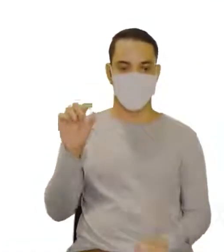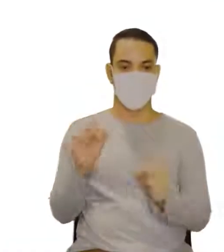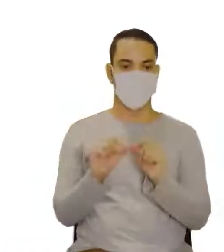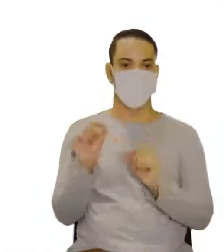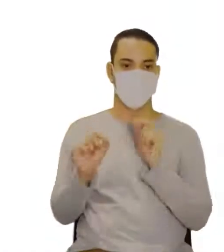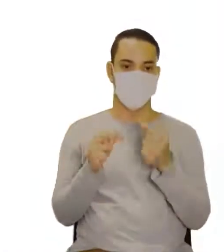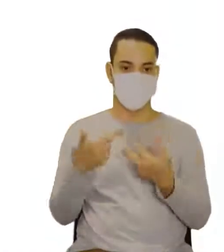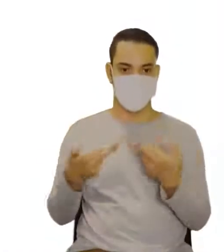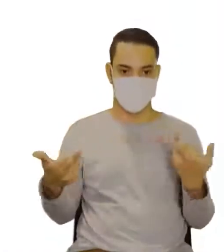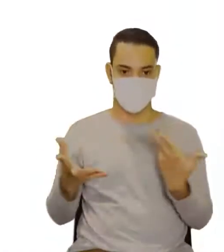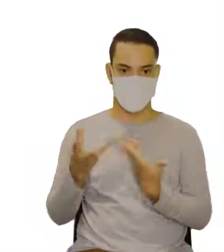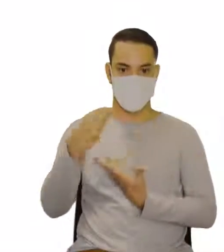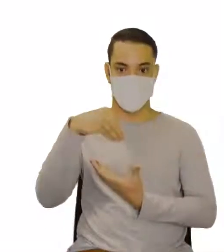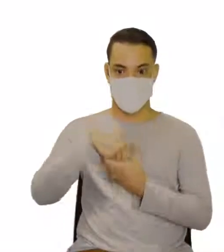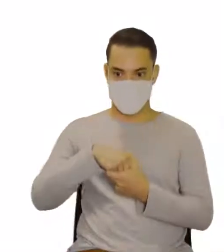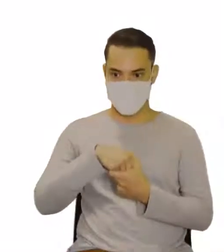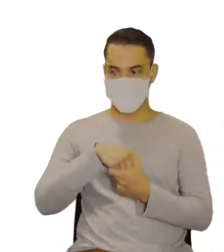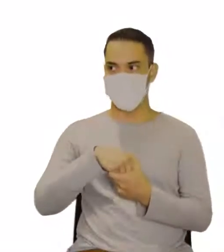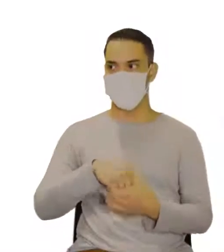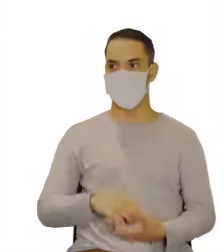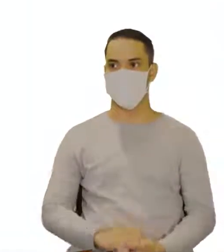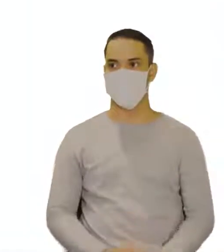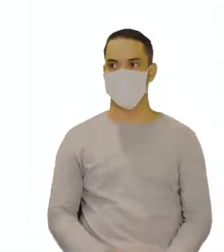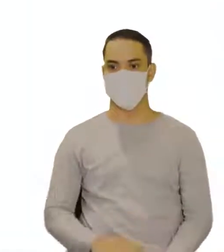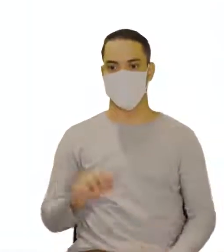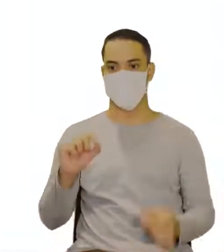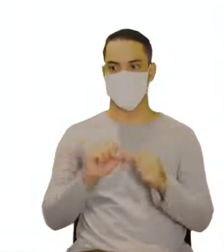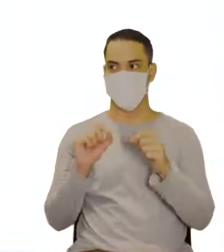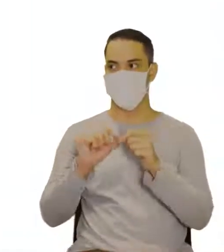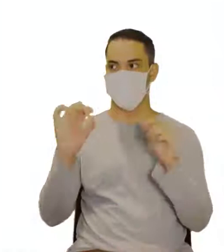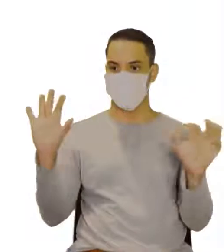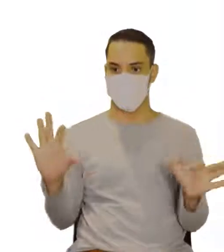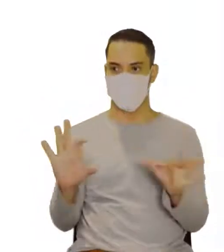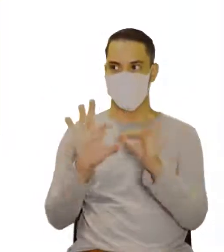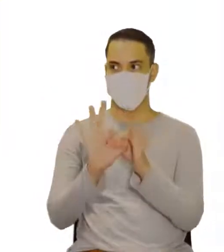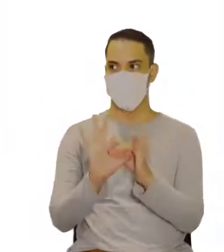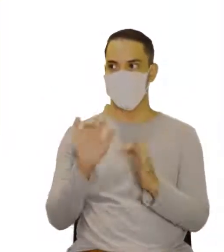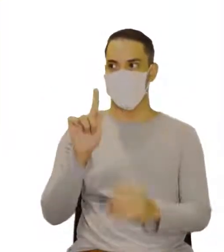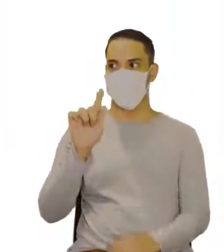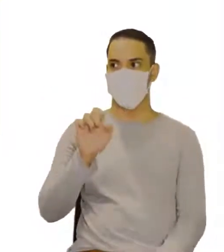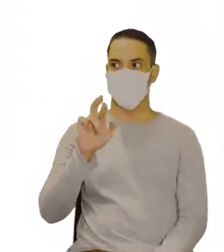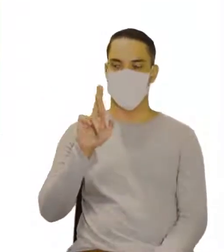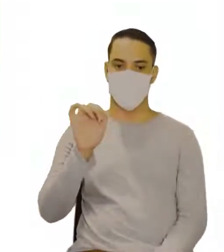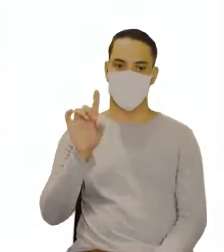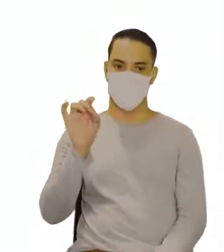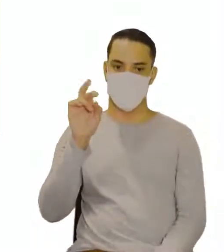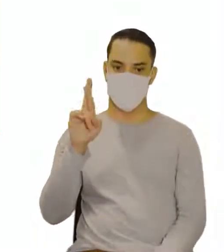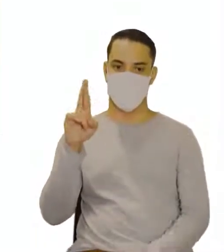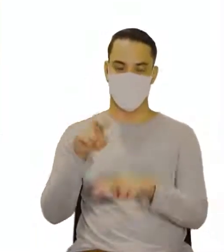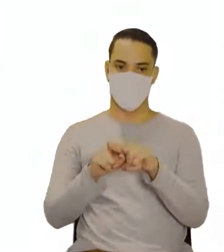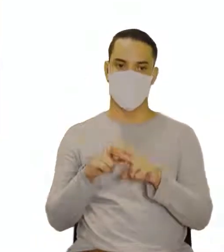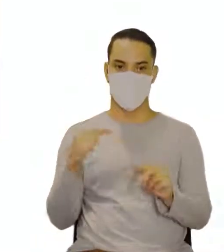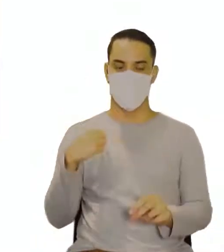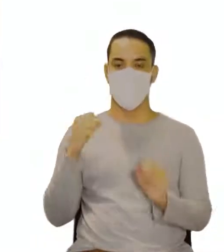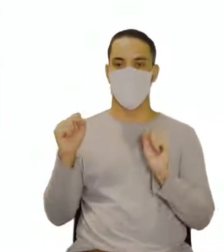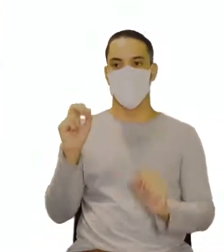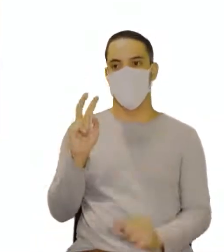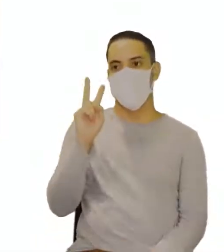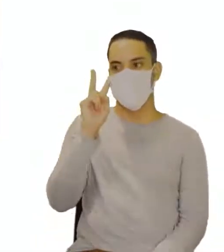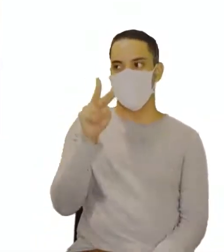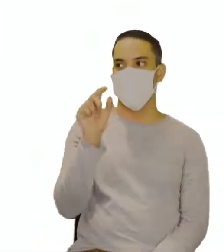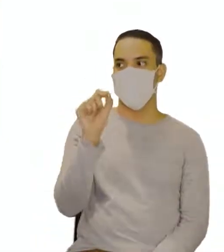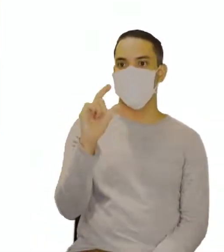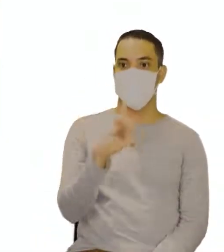resistência equivalente dos 3 resistores e ligou ao gerador. Nesse caso aqui, vocês podem observar que